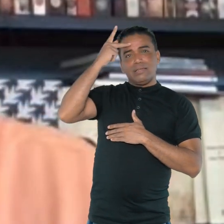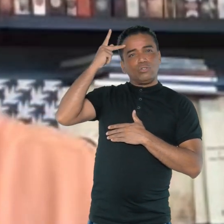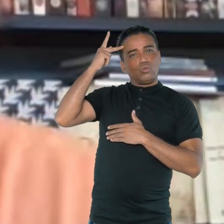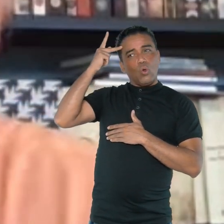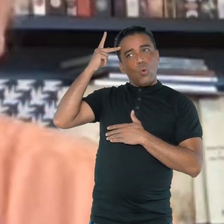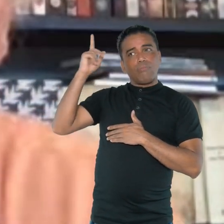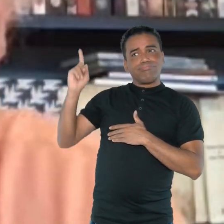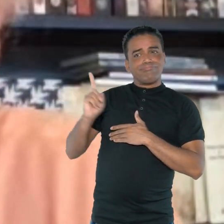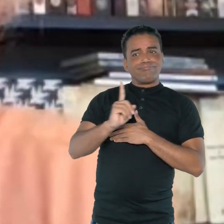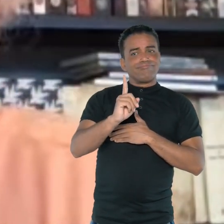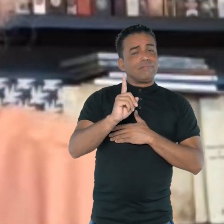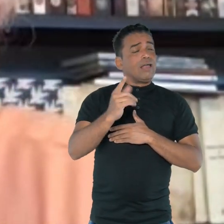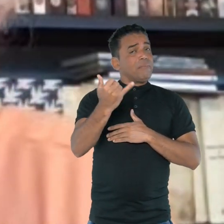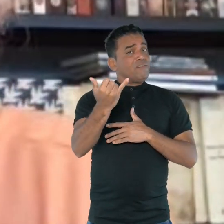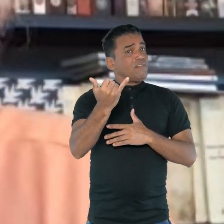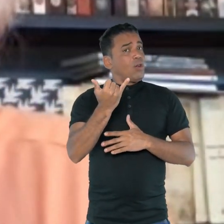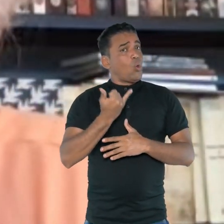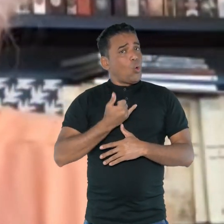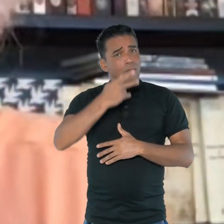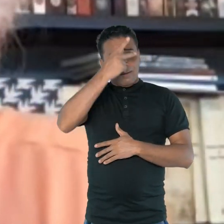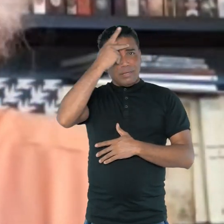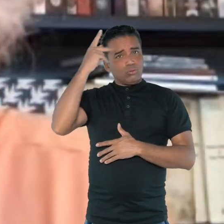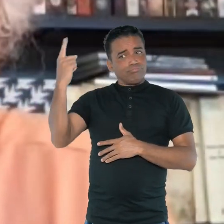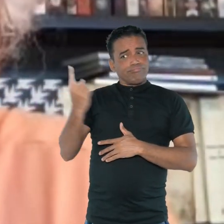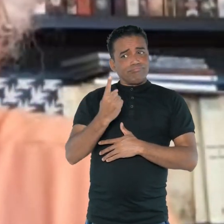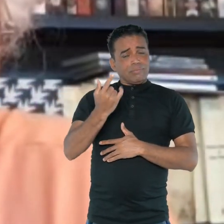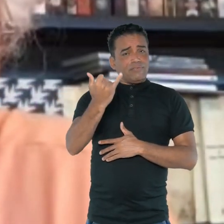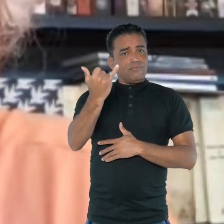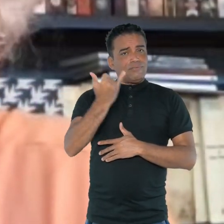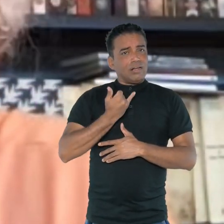neste evento me falou